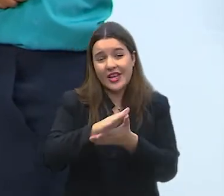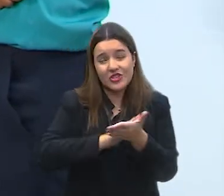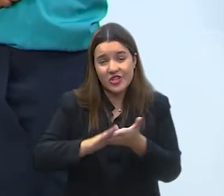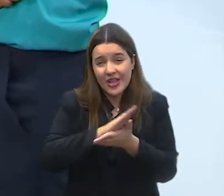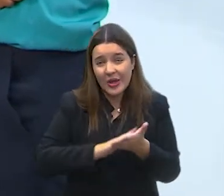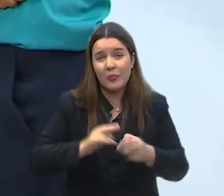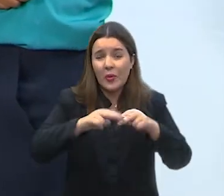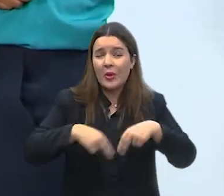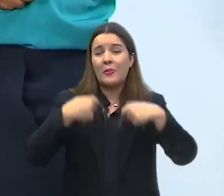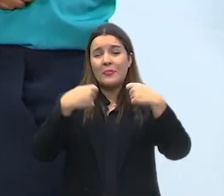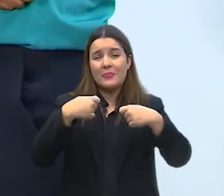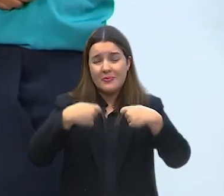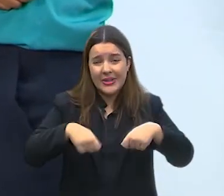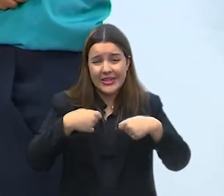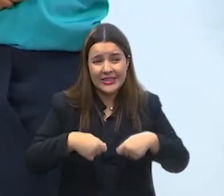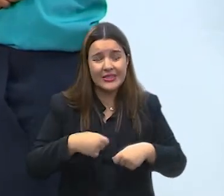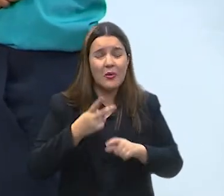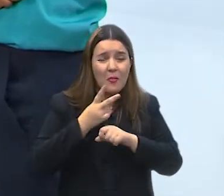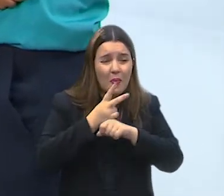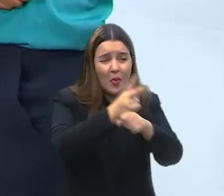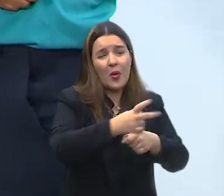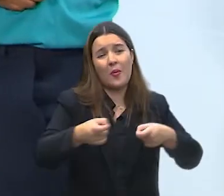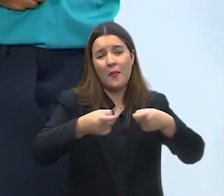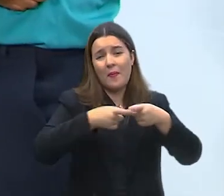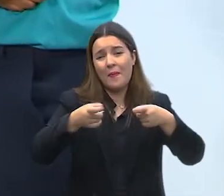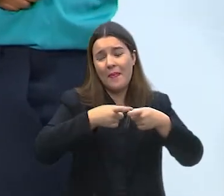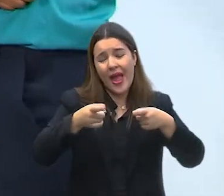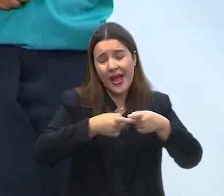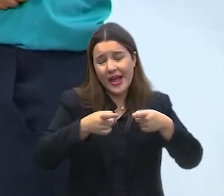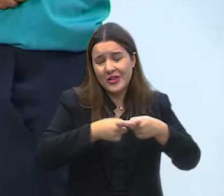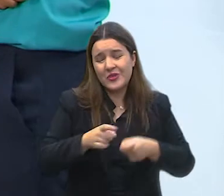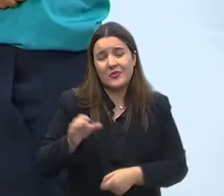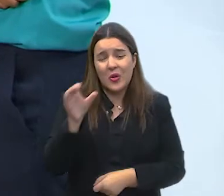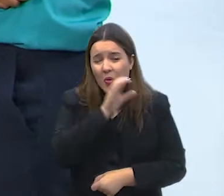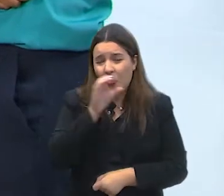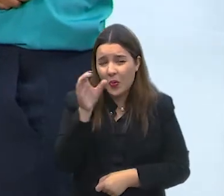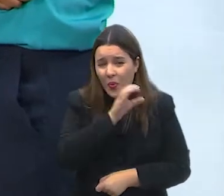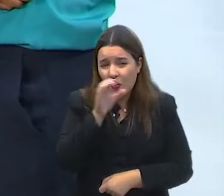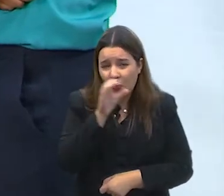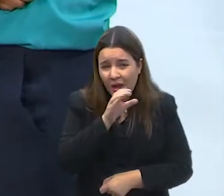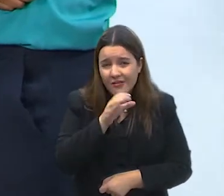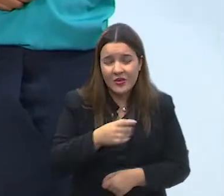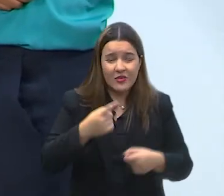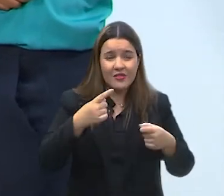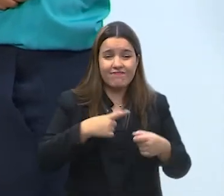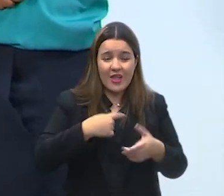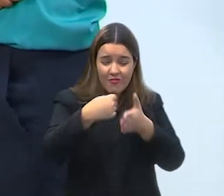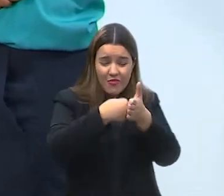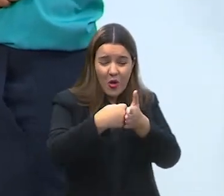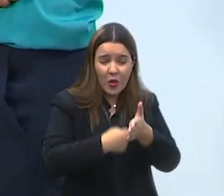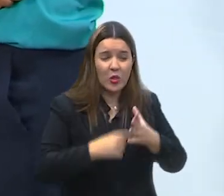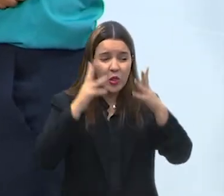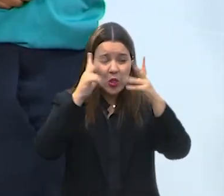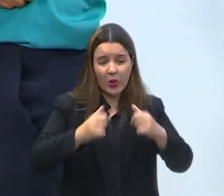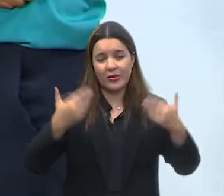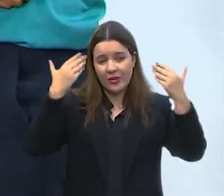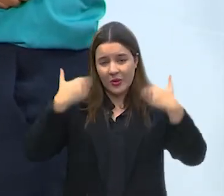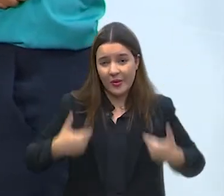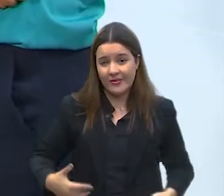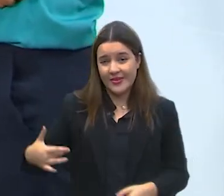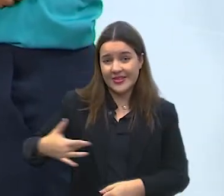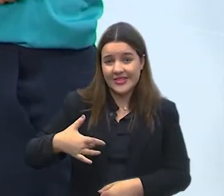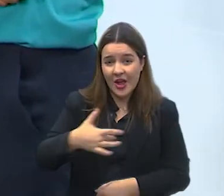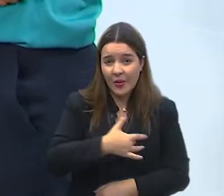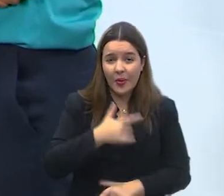o exame de toque, um exame de sangue, igual o senhor falou, rastrear, fazer um check-up da saúde, porque ali pode estar um problema logo no